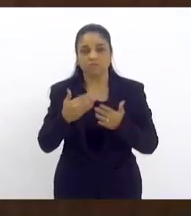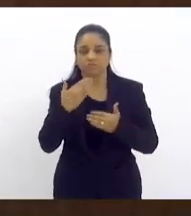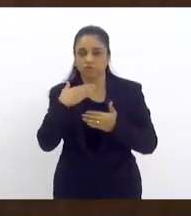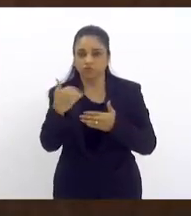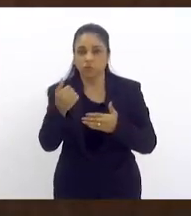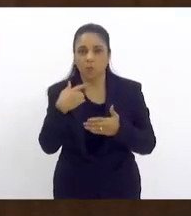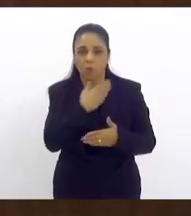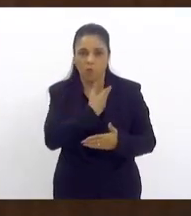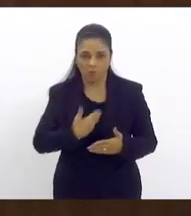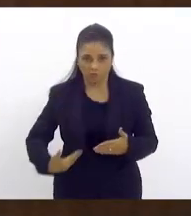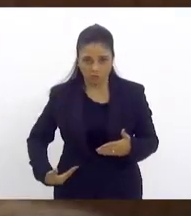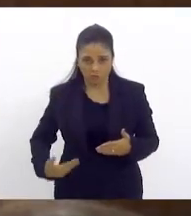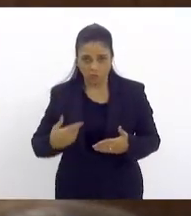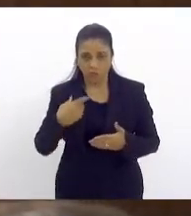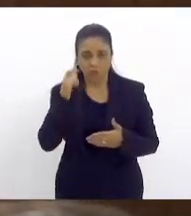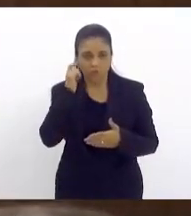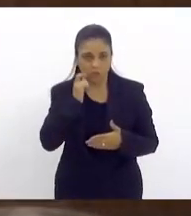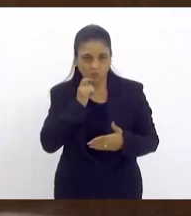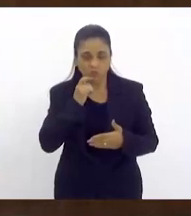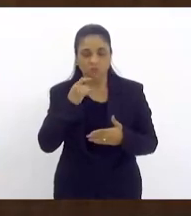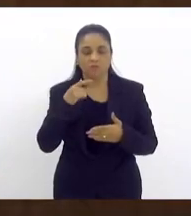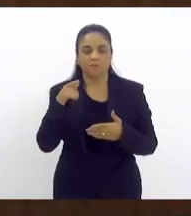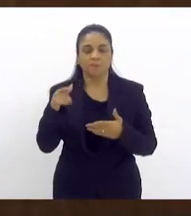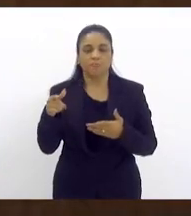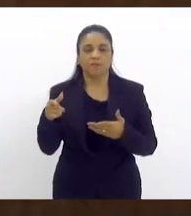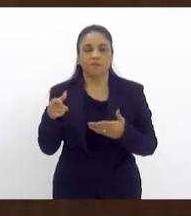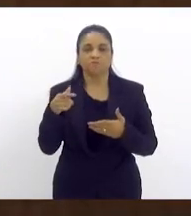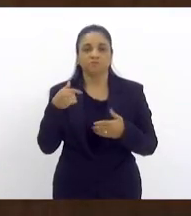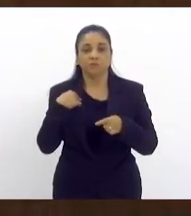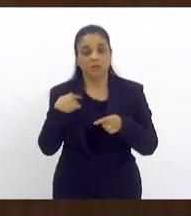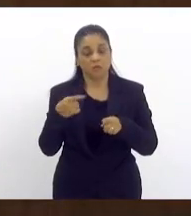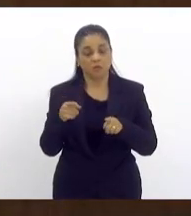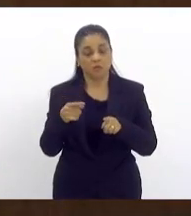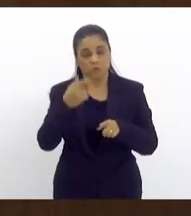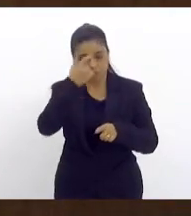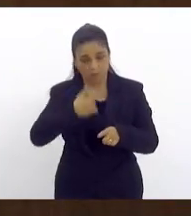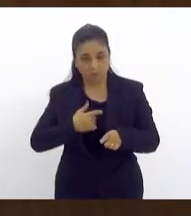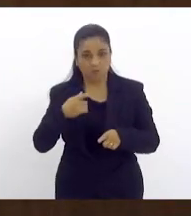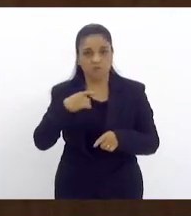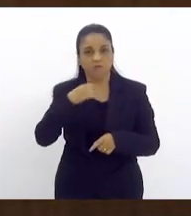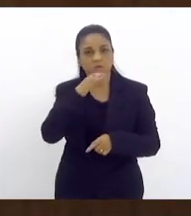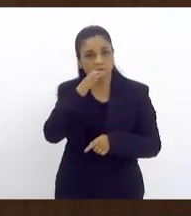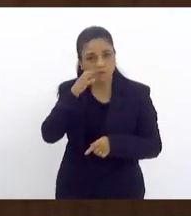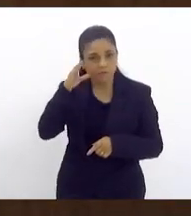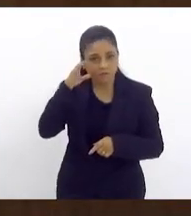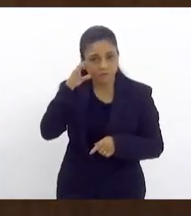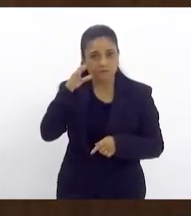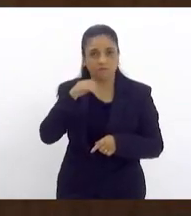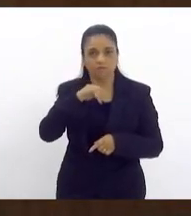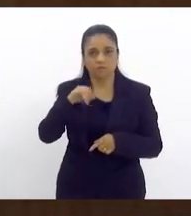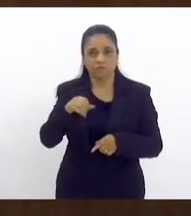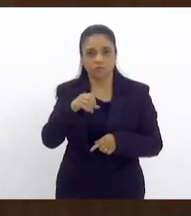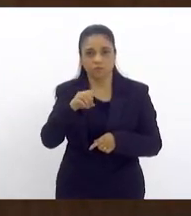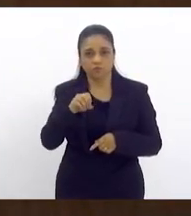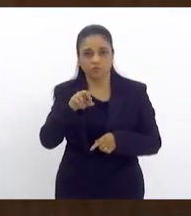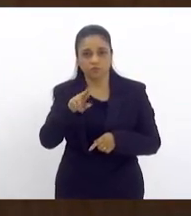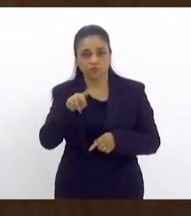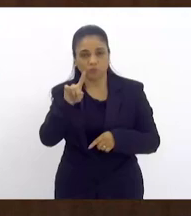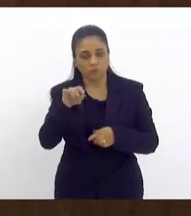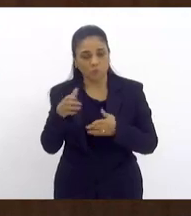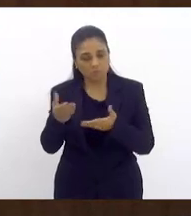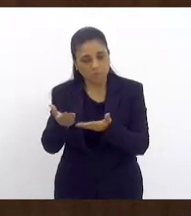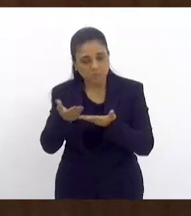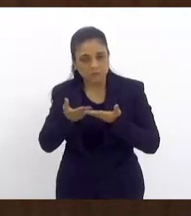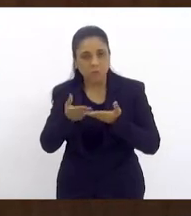teve que ir lá atender ao chamado do governador e eu e a células Jordão conduzimos a Recebemos a comitiva e a proposta